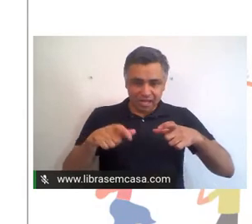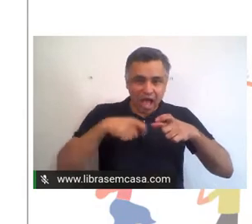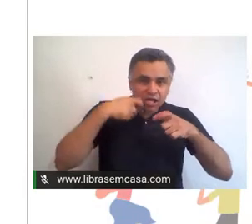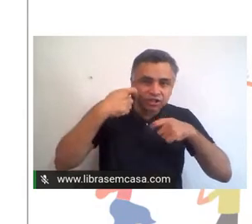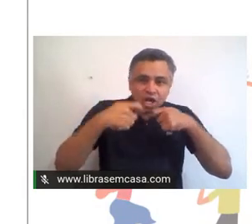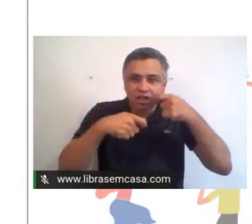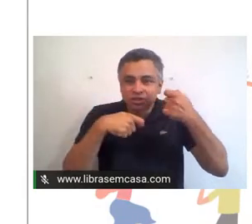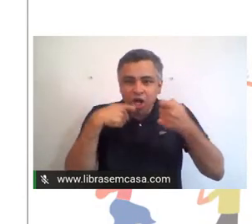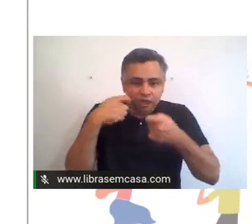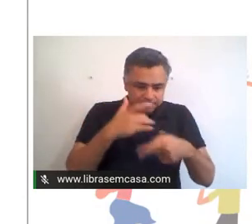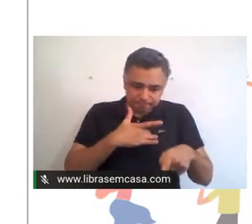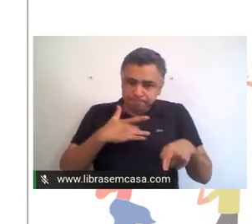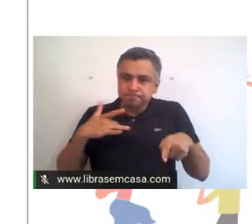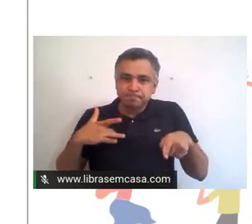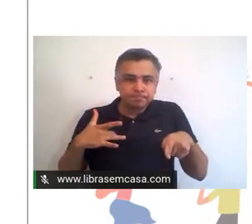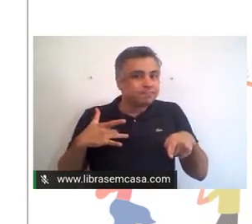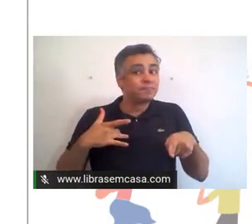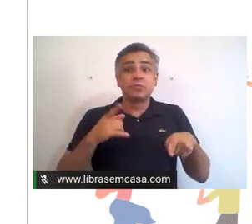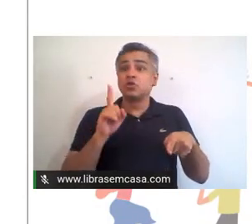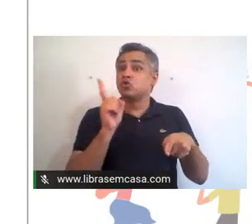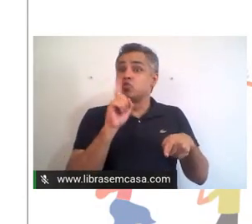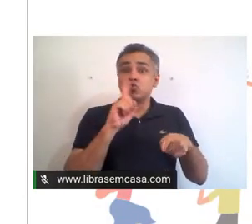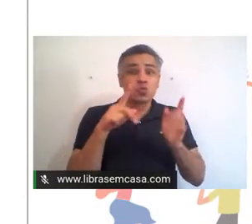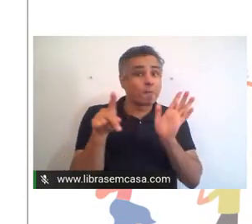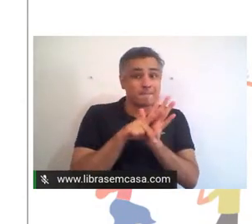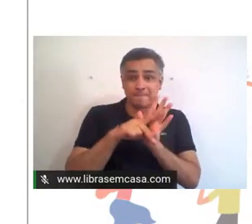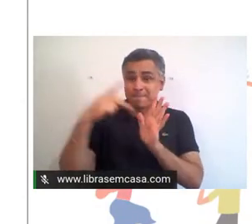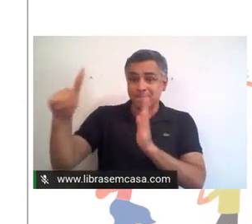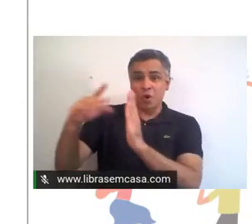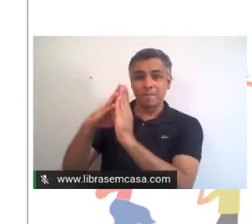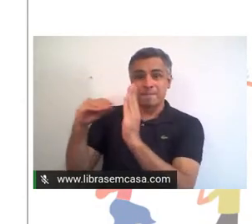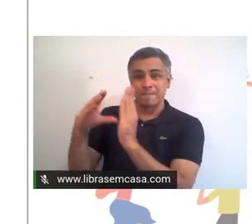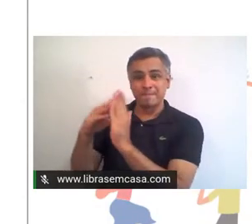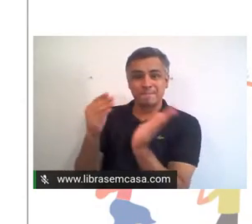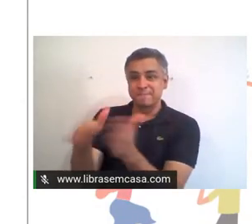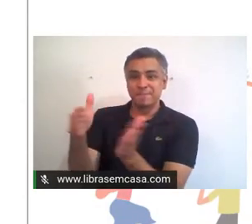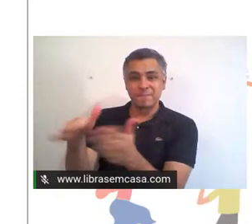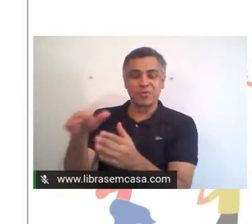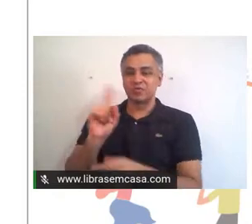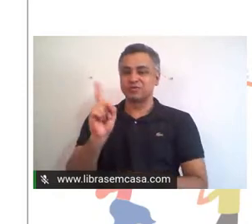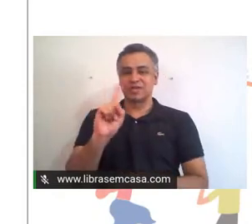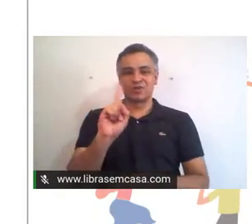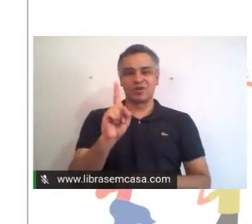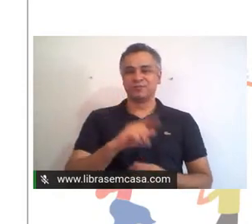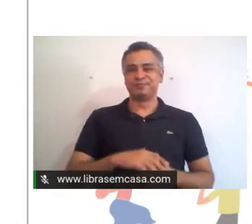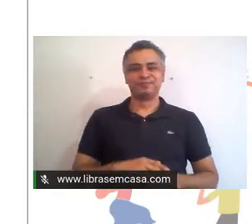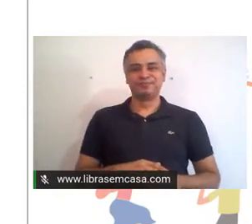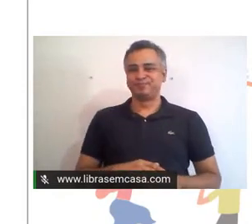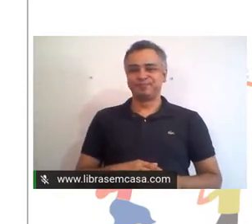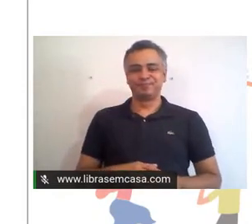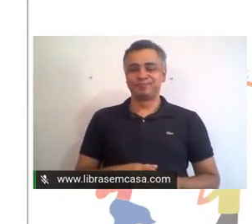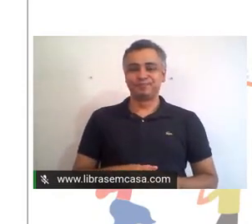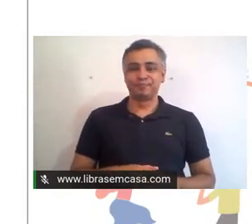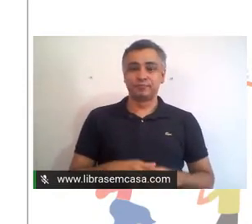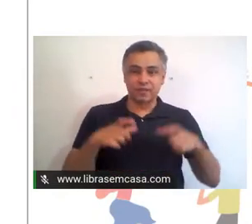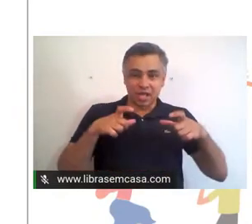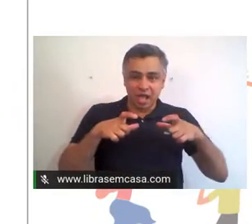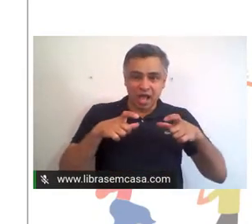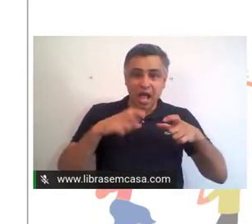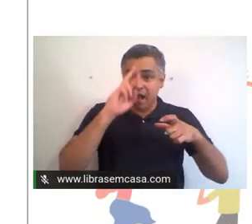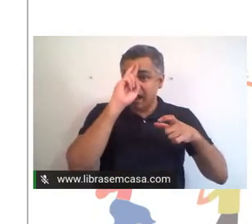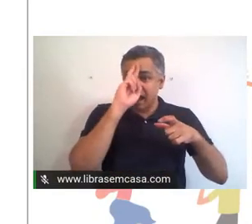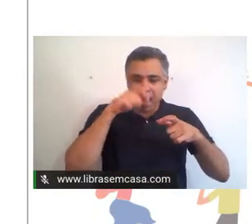saudável não vem principalmente desse modelo de produção. Né? O que vai para o nosso prato, para a nossa